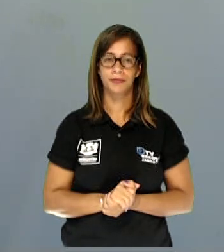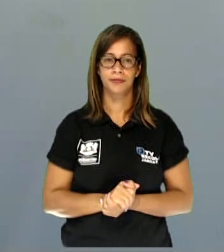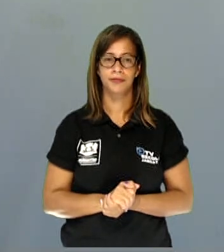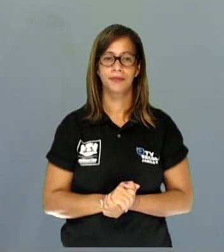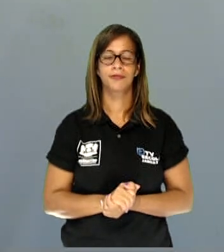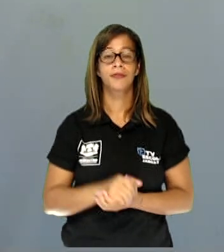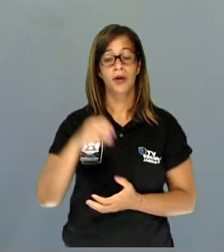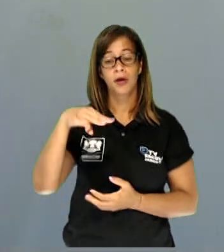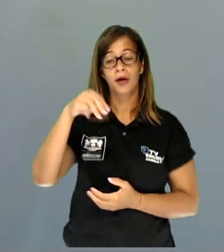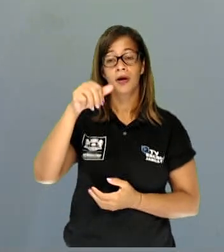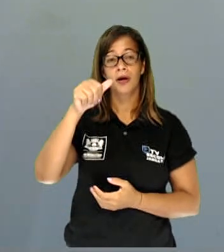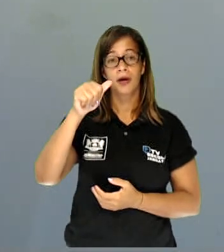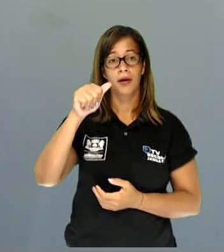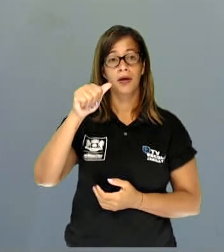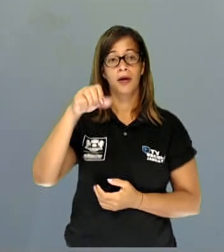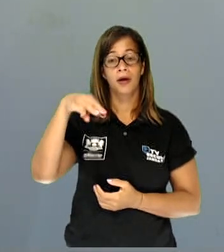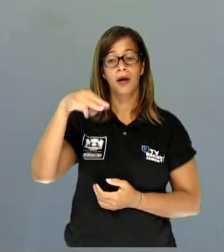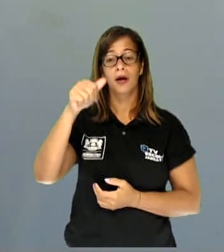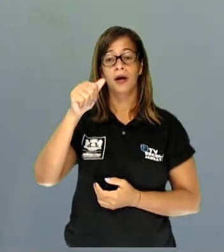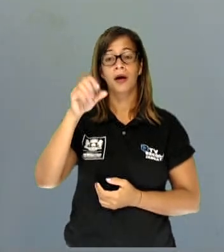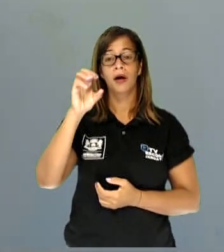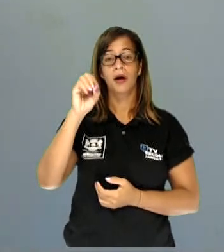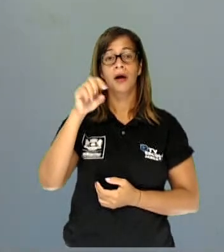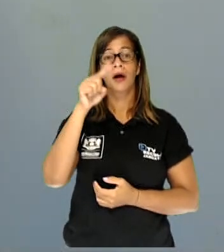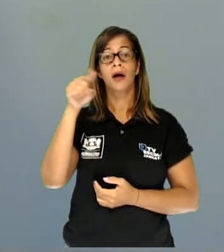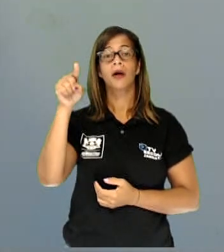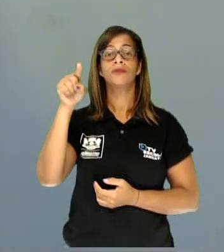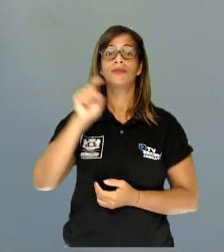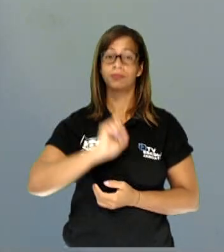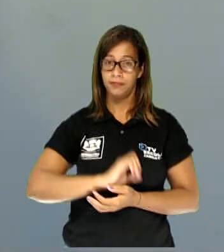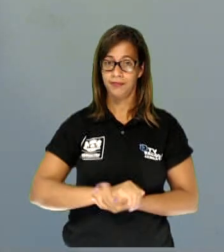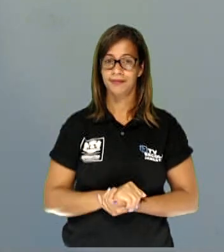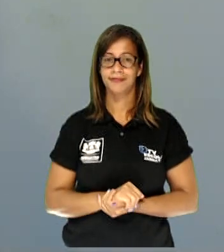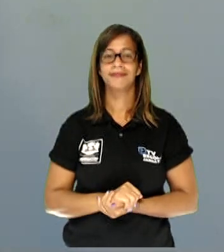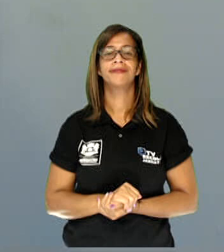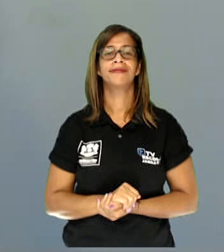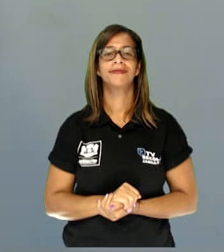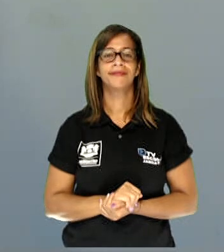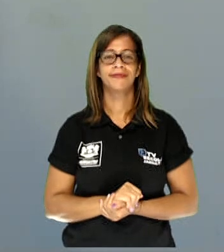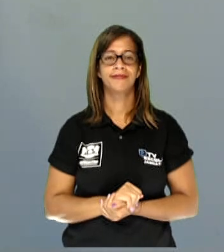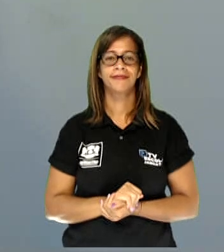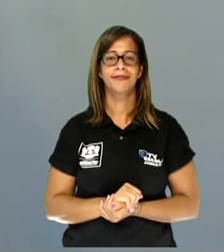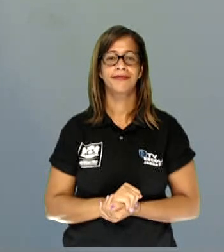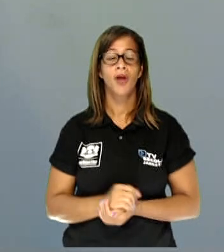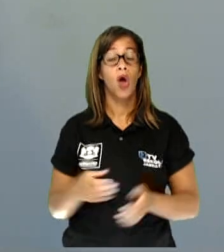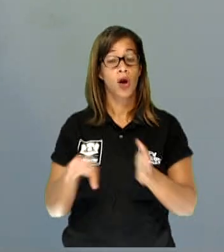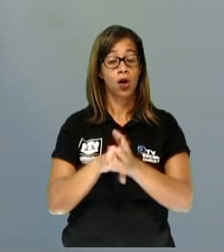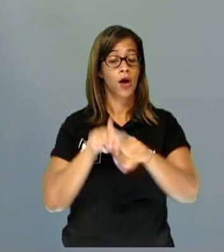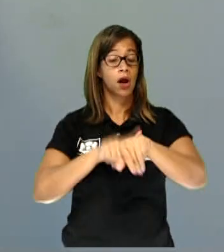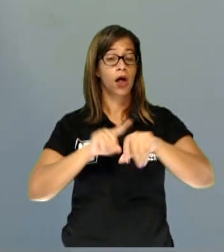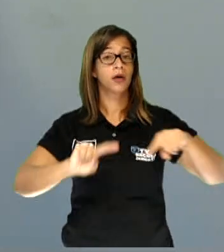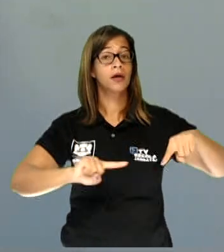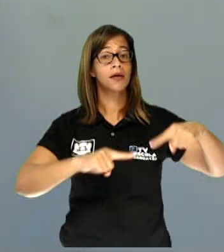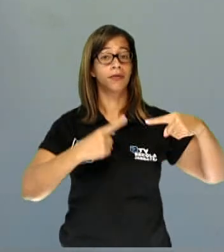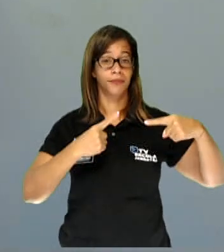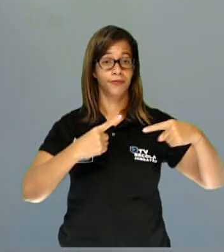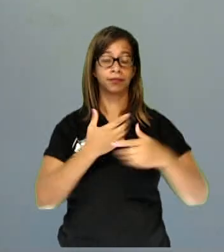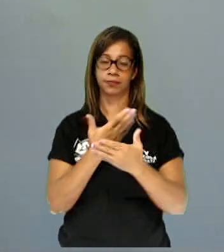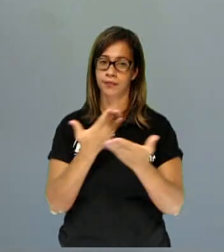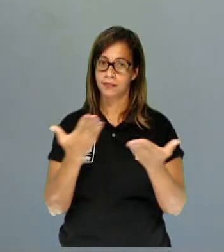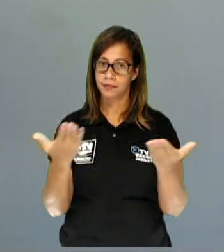M-A-T-I-O. Muito bem. Mamão. Agora chegou a hora do nosso desafio. É com